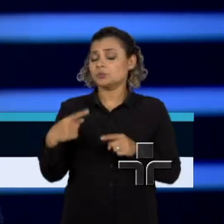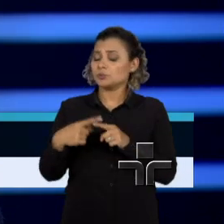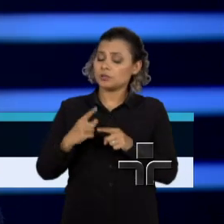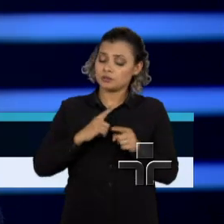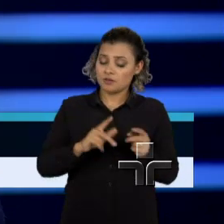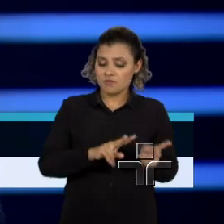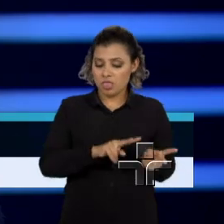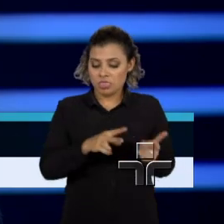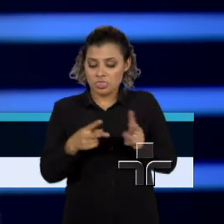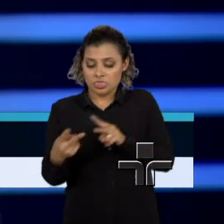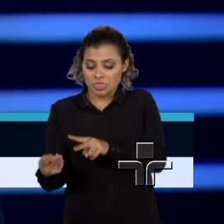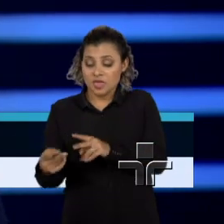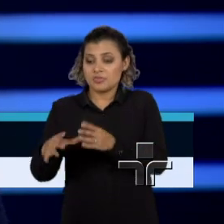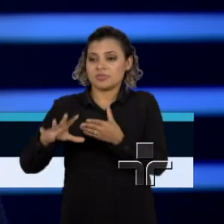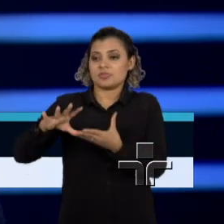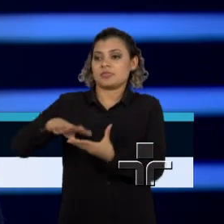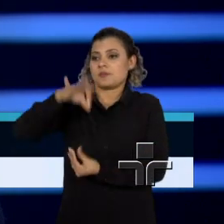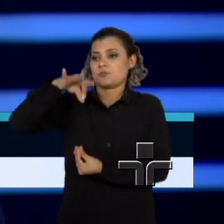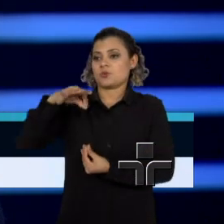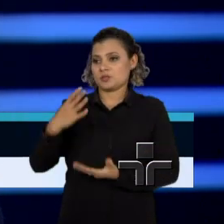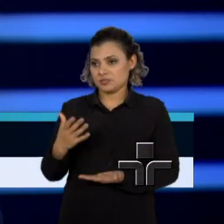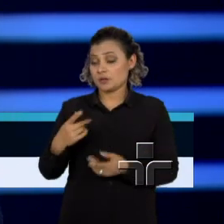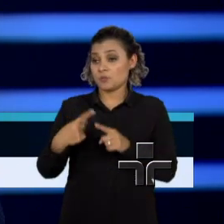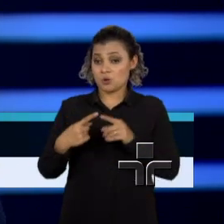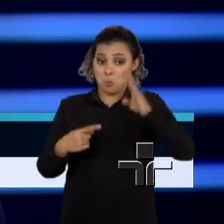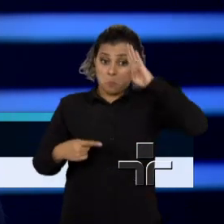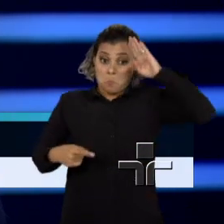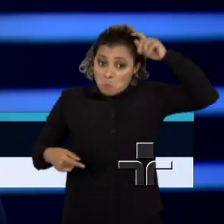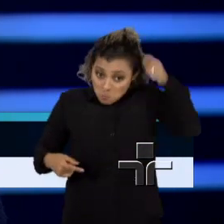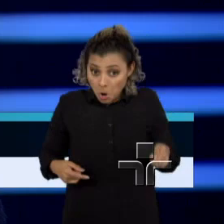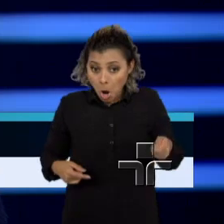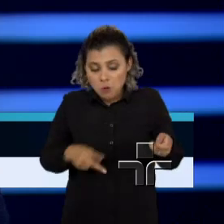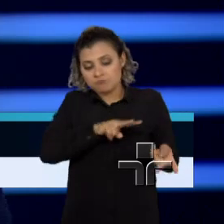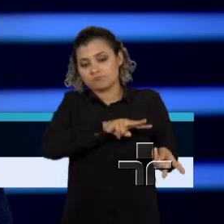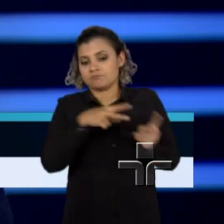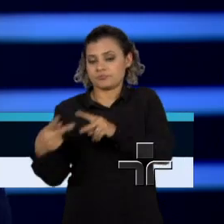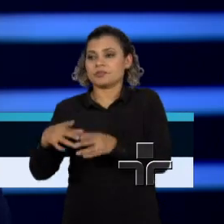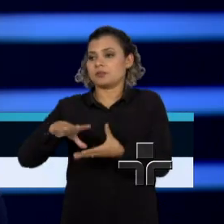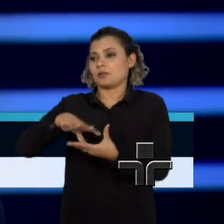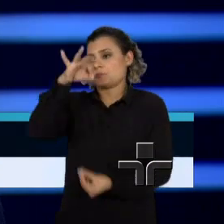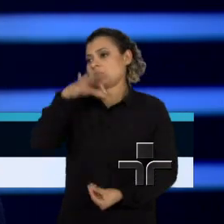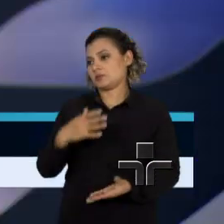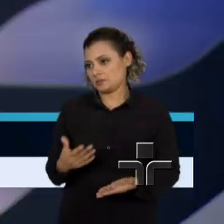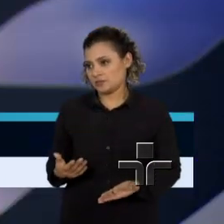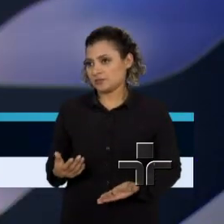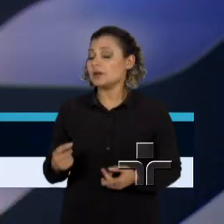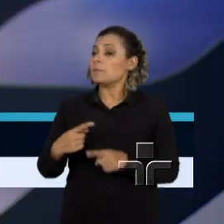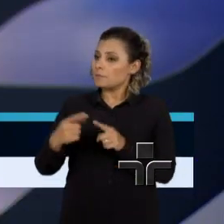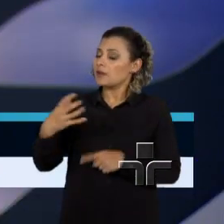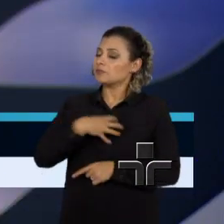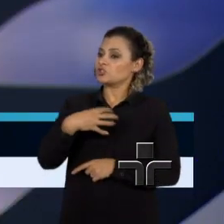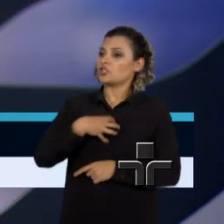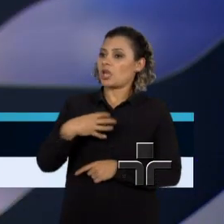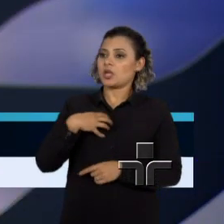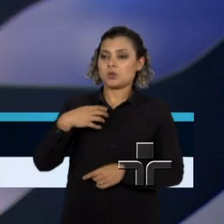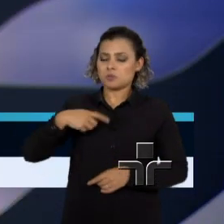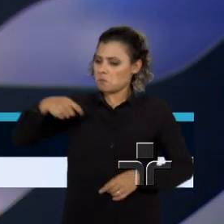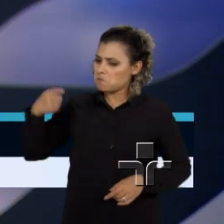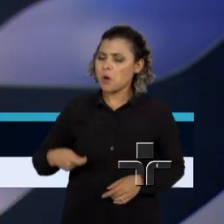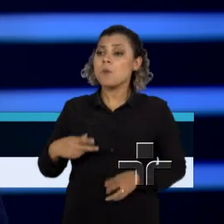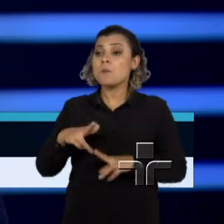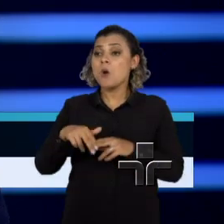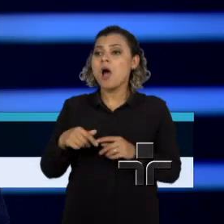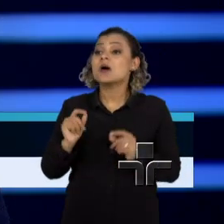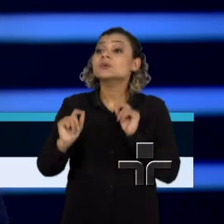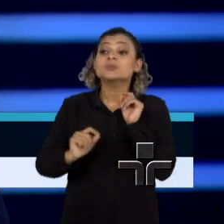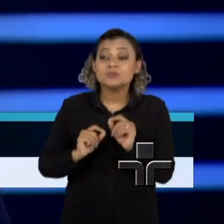transição para a democracia, de um regime autoritário para a democracia, do qual foi peculiar a forma pela qual o Brasil fez isso, aquela velha,